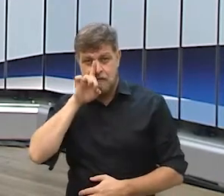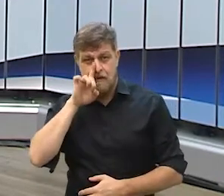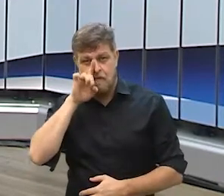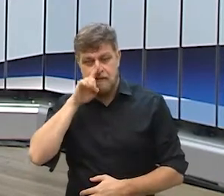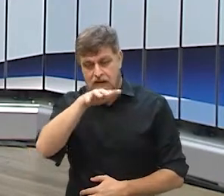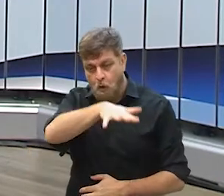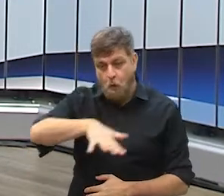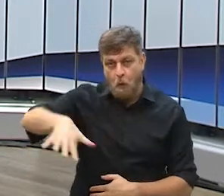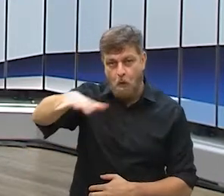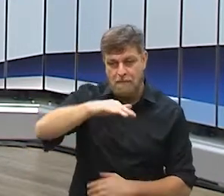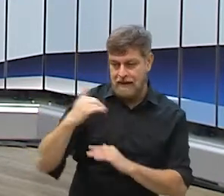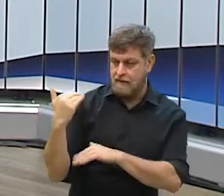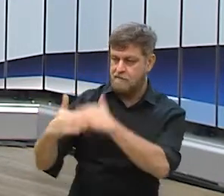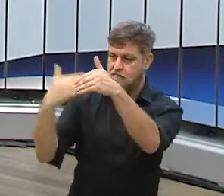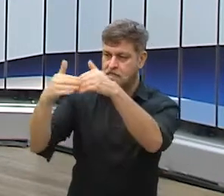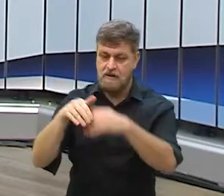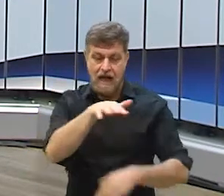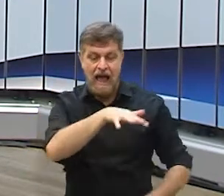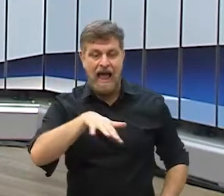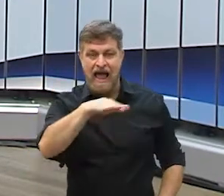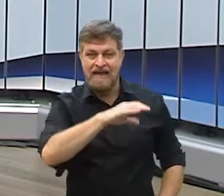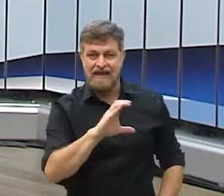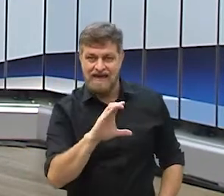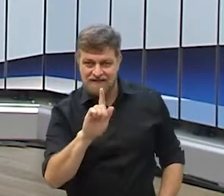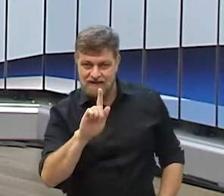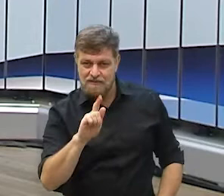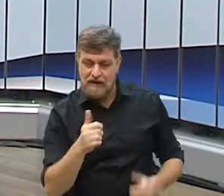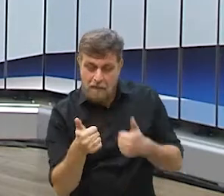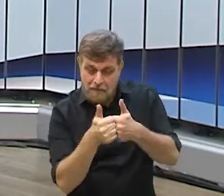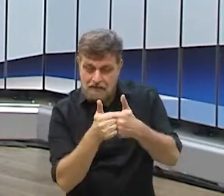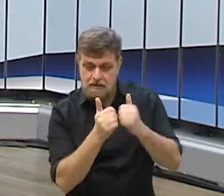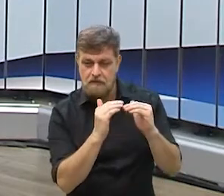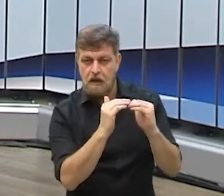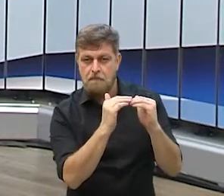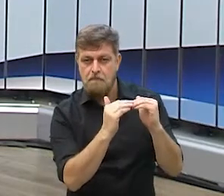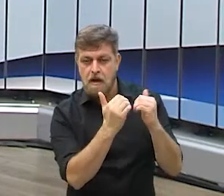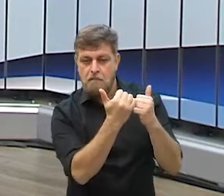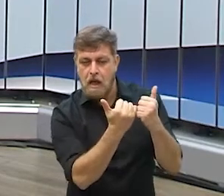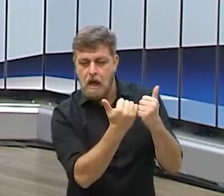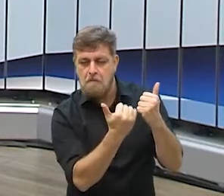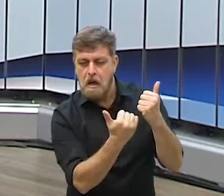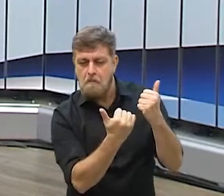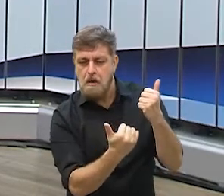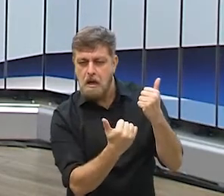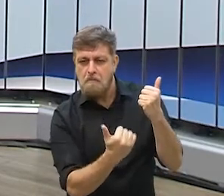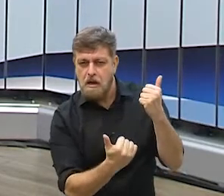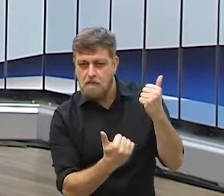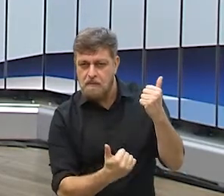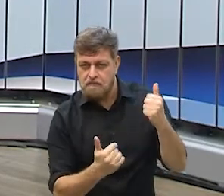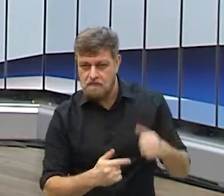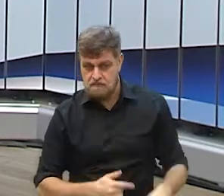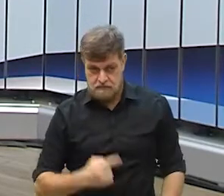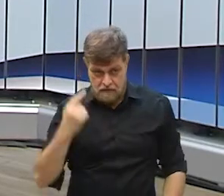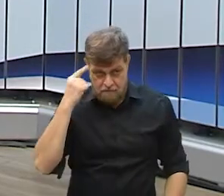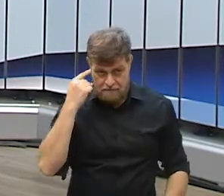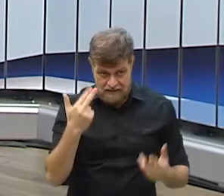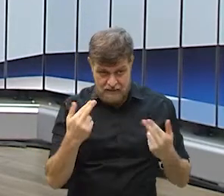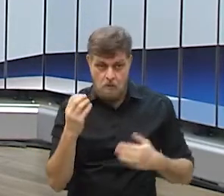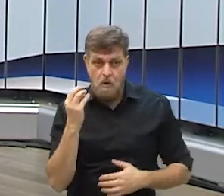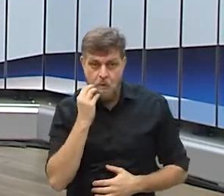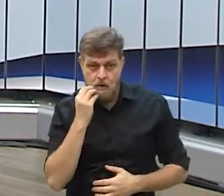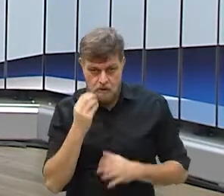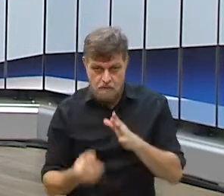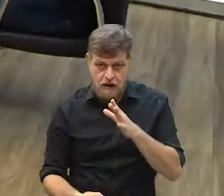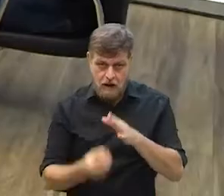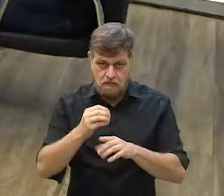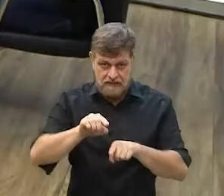do distrito se desenvolver e a outra que estava pertinho ficar cada vez mais distante e entende como Igor como algo